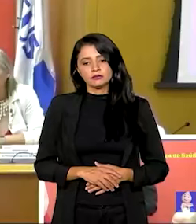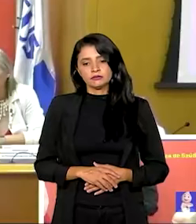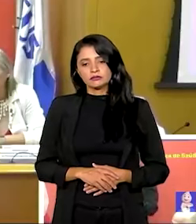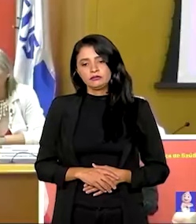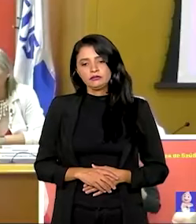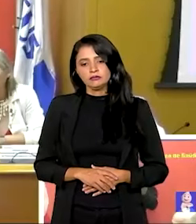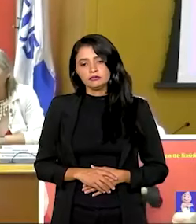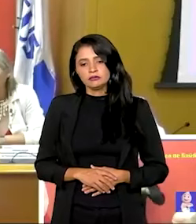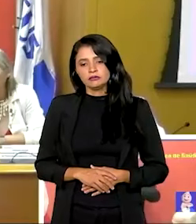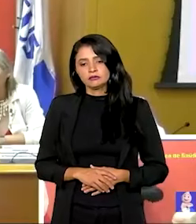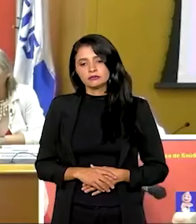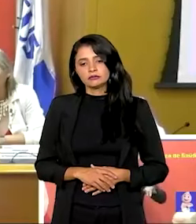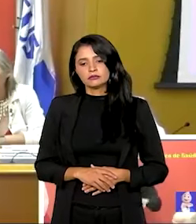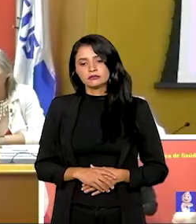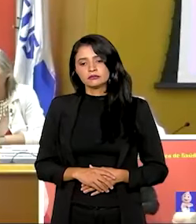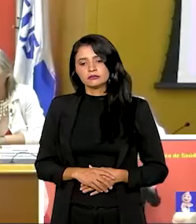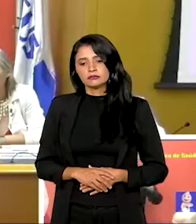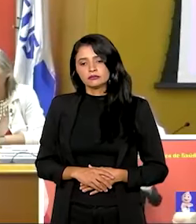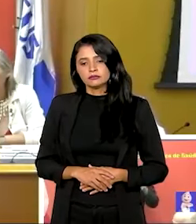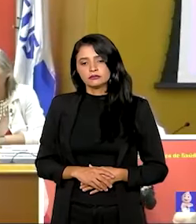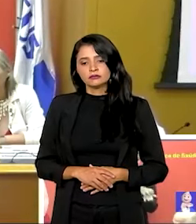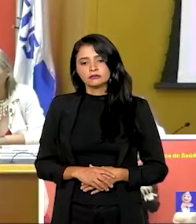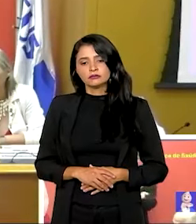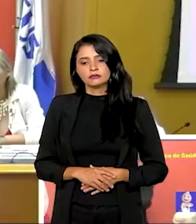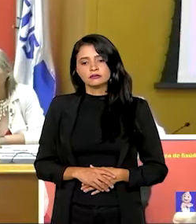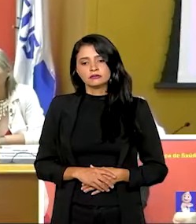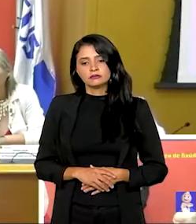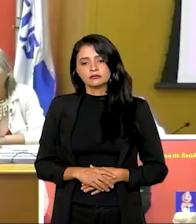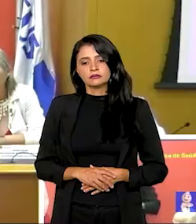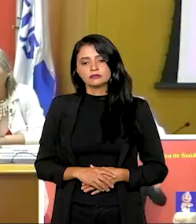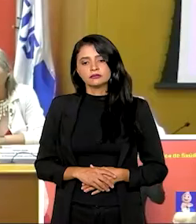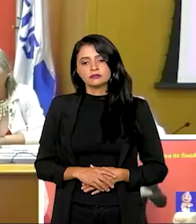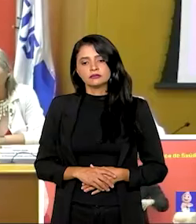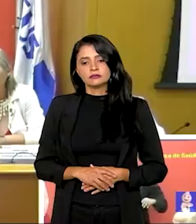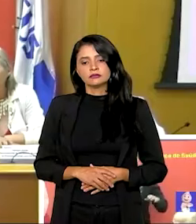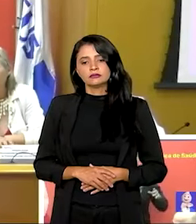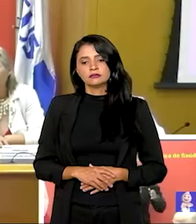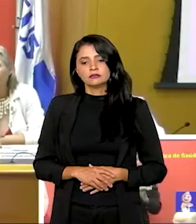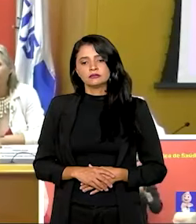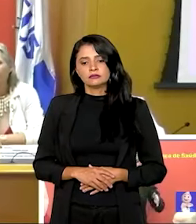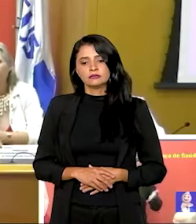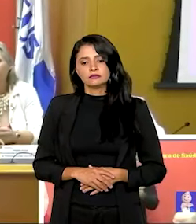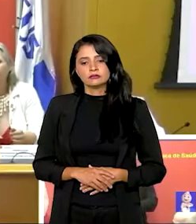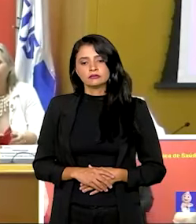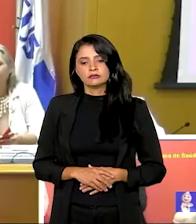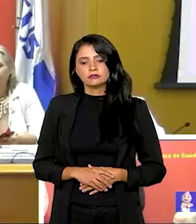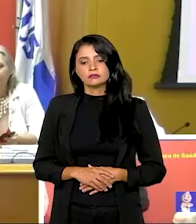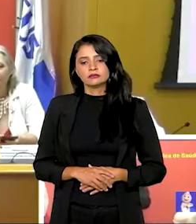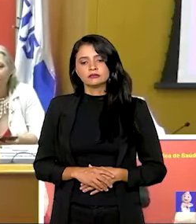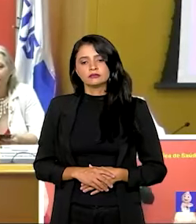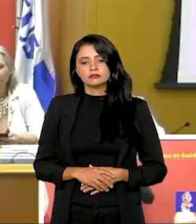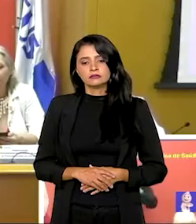fazer propaganda de ninguém, mas enfim, de beneficentes que possam investir na vacina e na cura, tá?